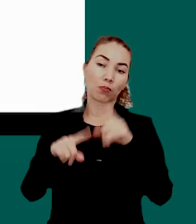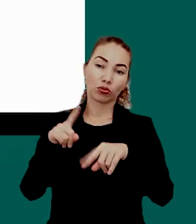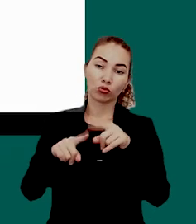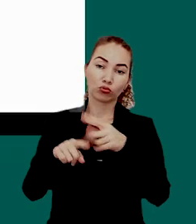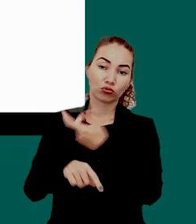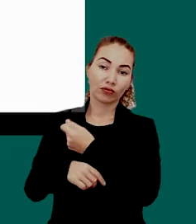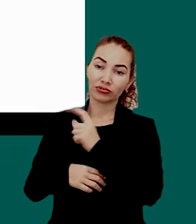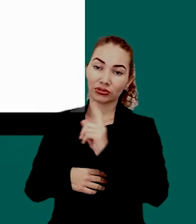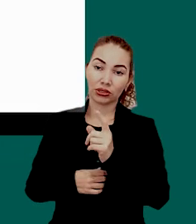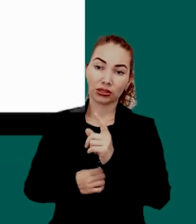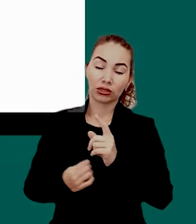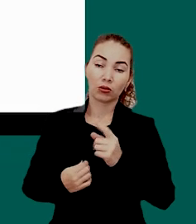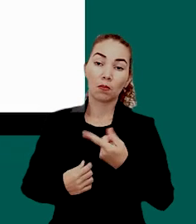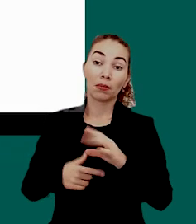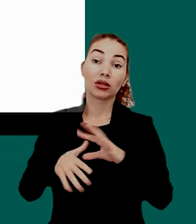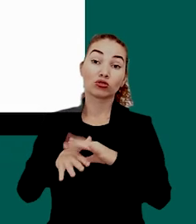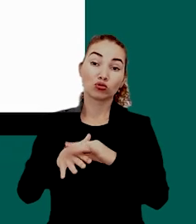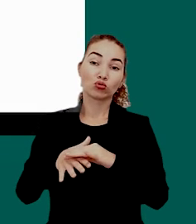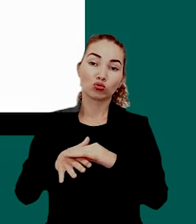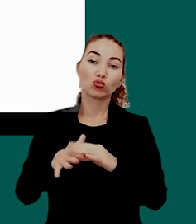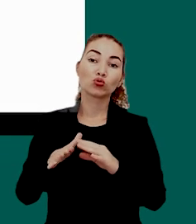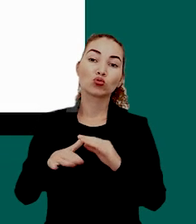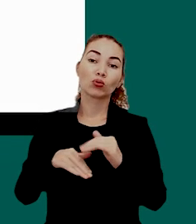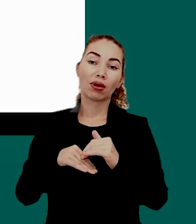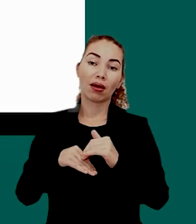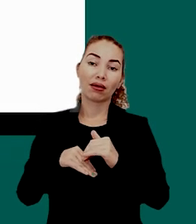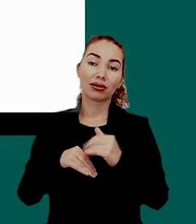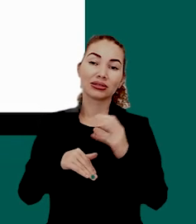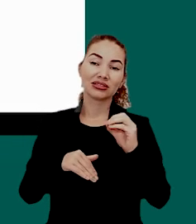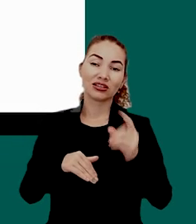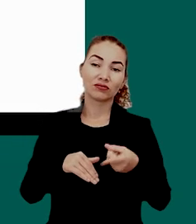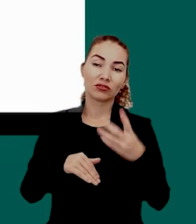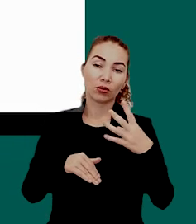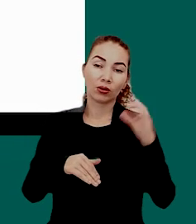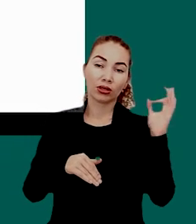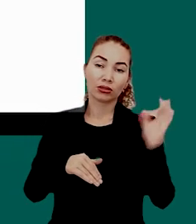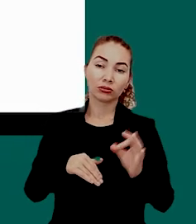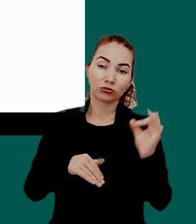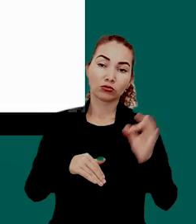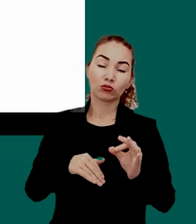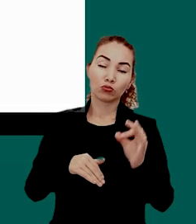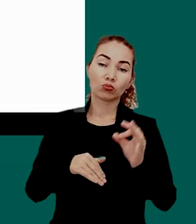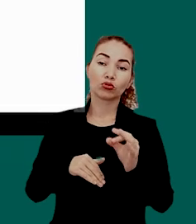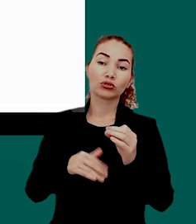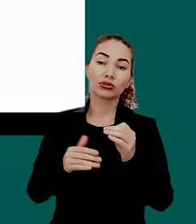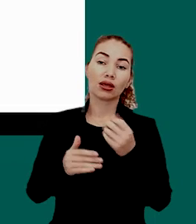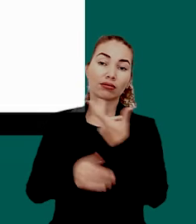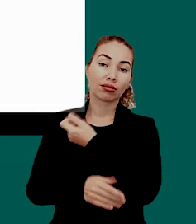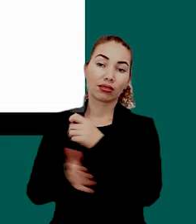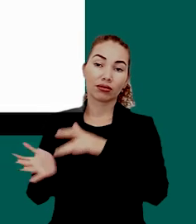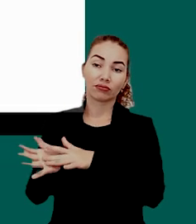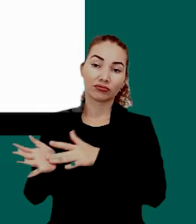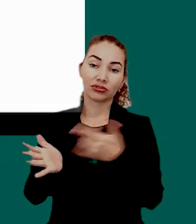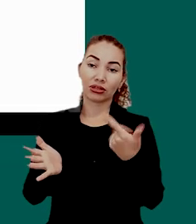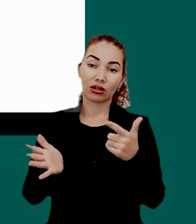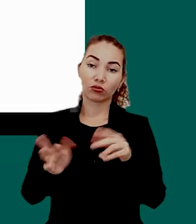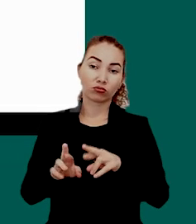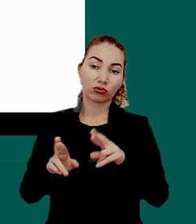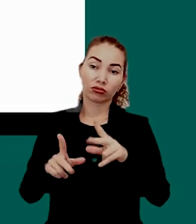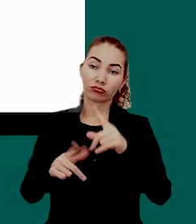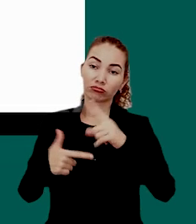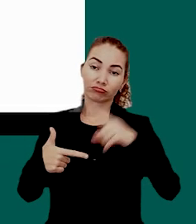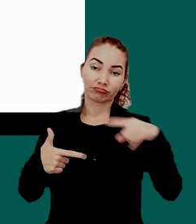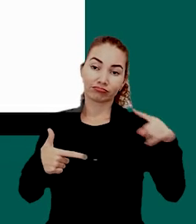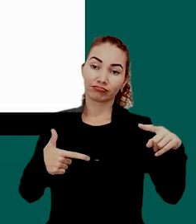vacinal, sendo 0,3% no grupo que toma vacina e 0,4% no grupo que toma placebo, ou seja, sem diferença estatística do